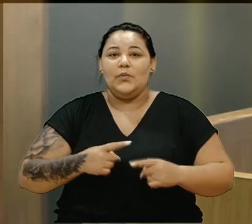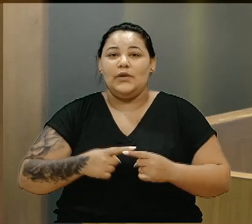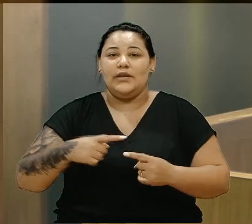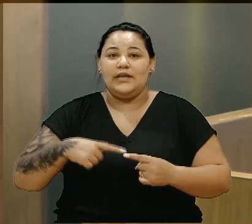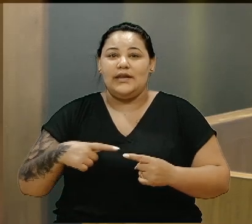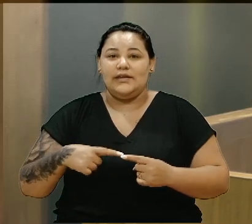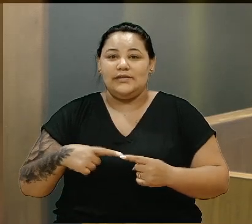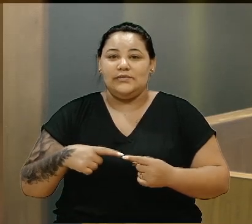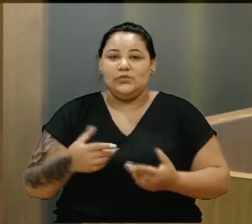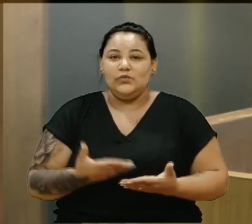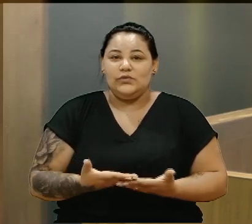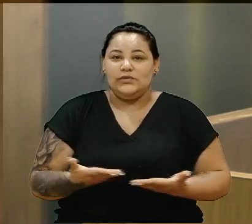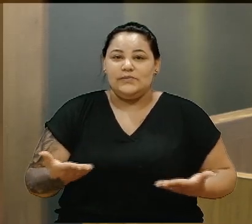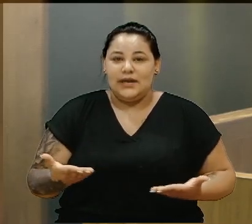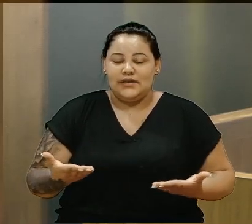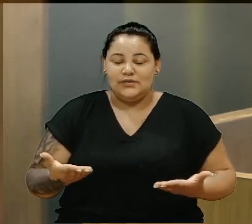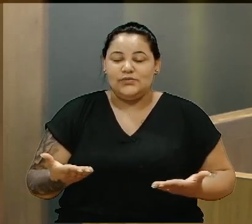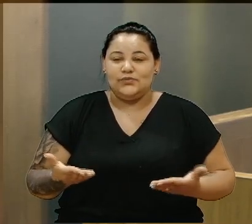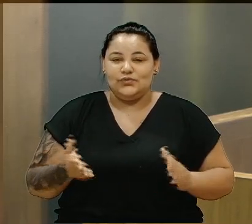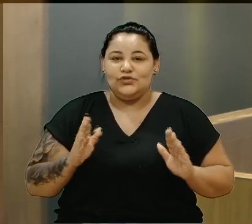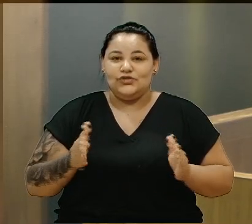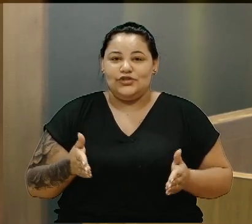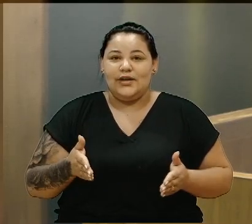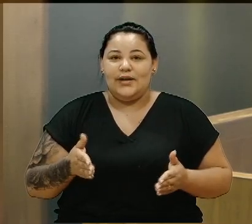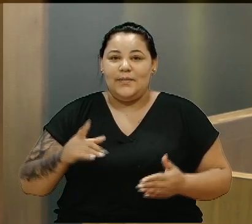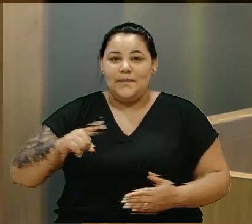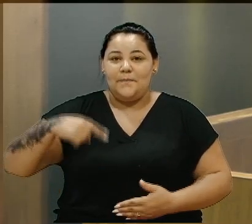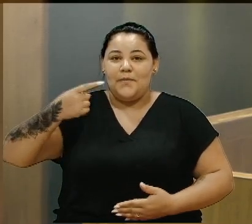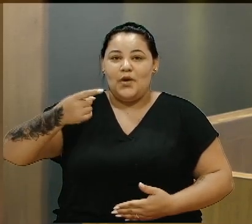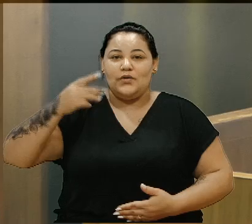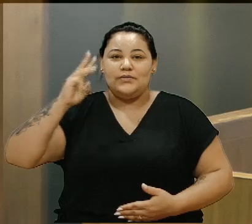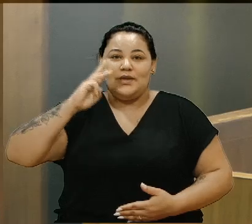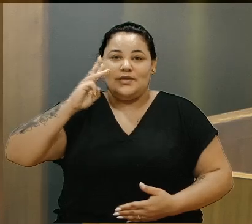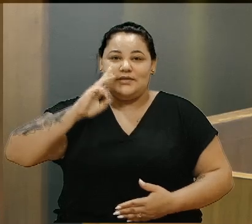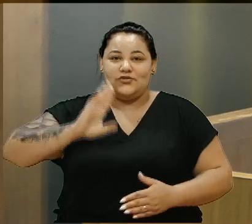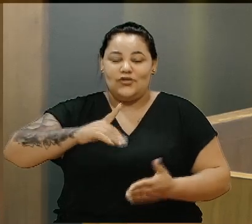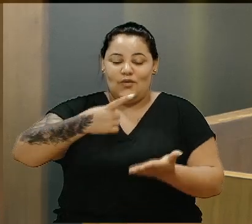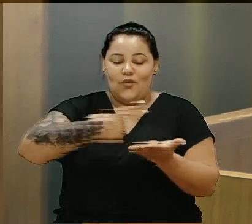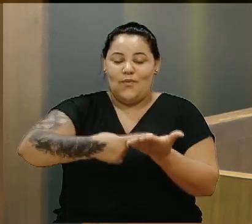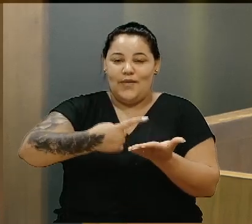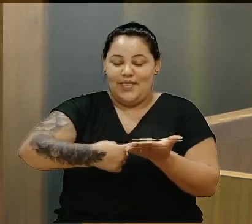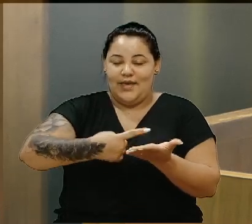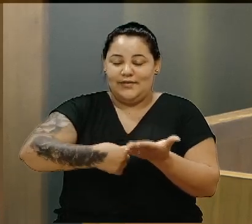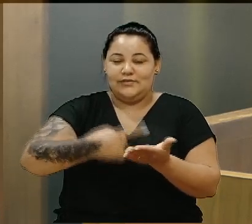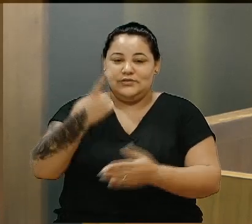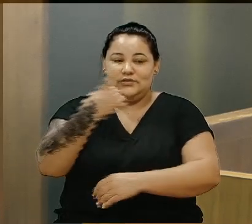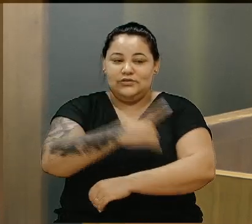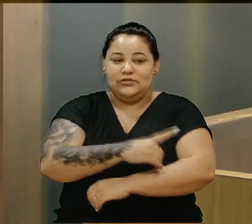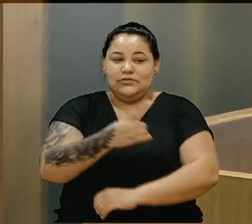espaço reservado já no grande expediente para a próxima terça-feira, dia 18,